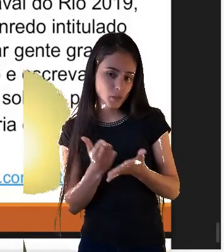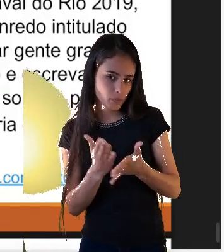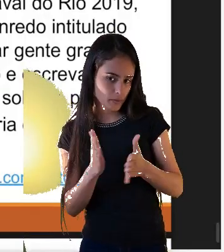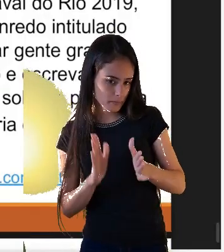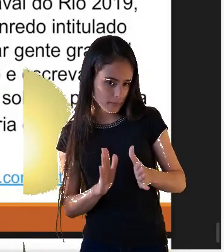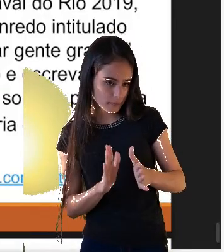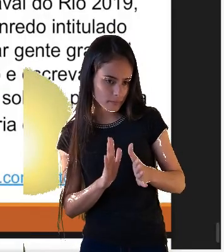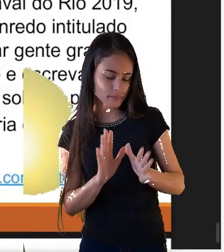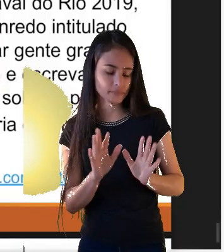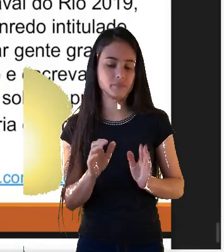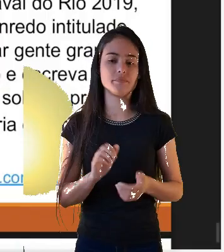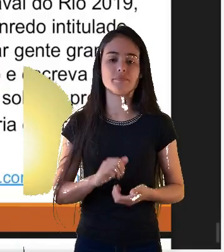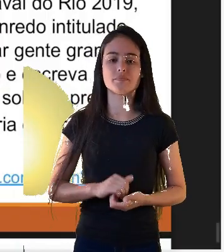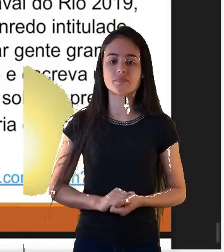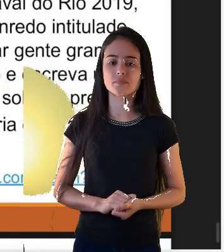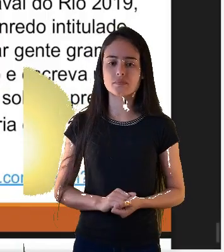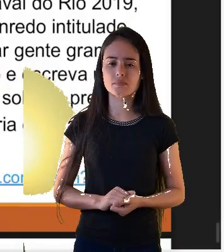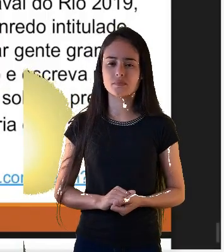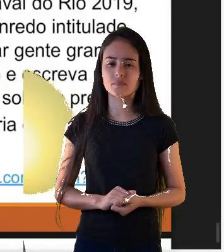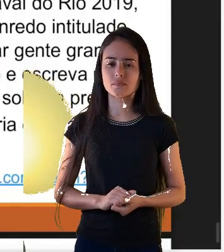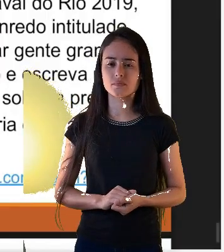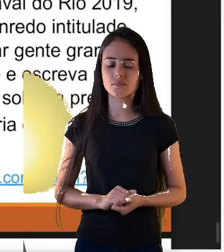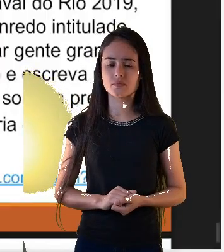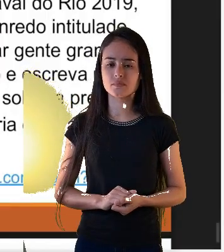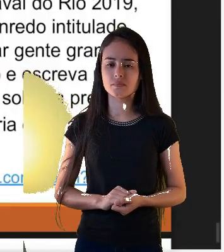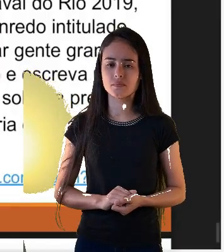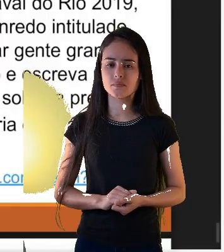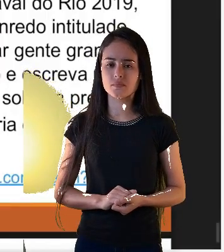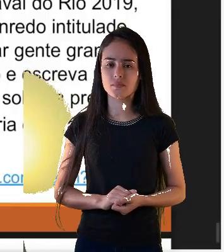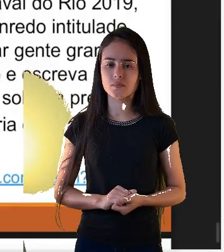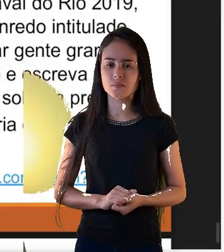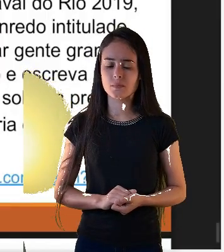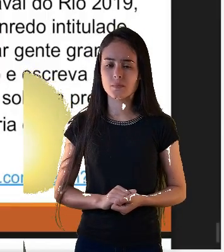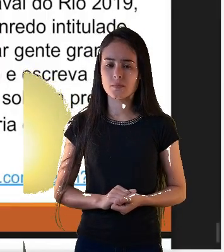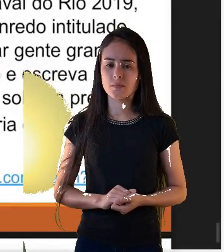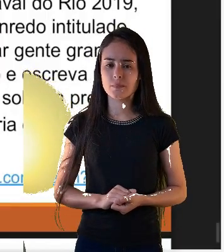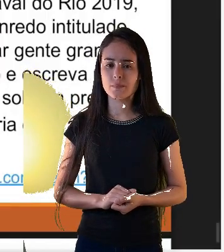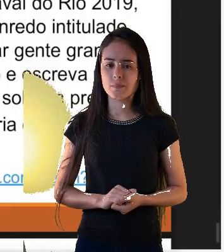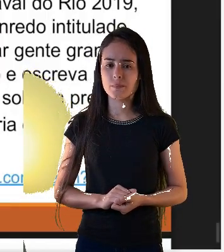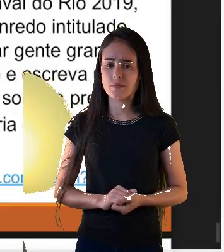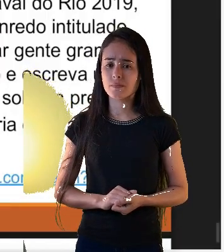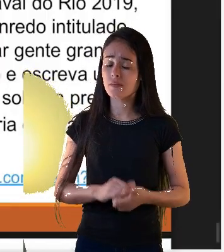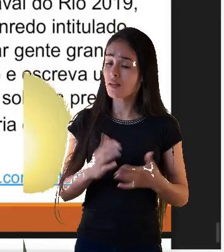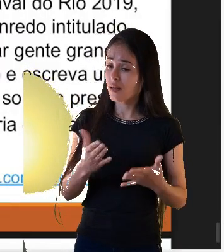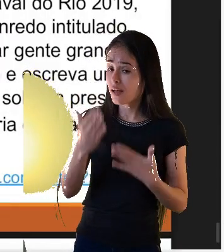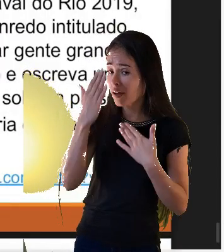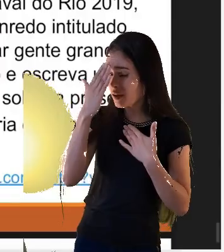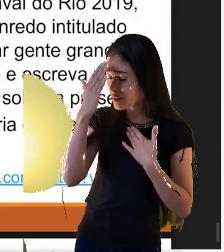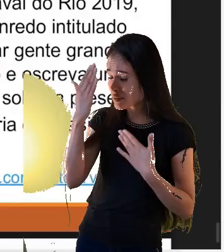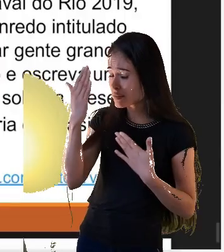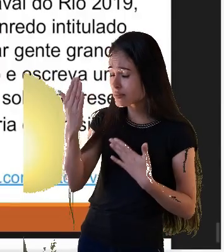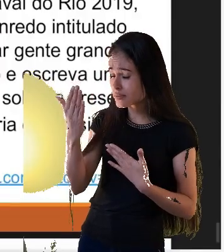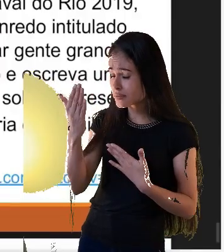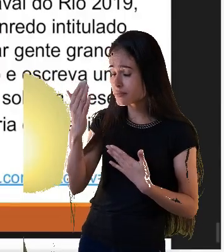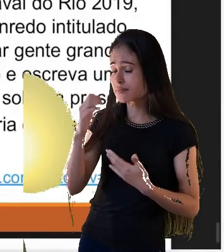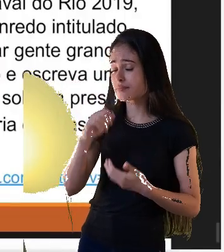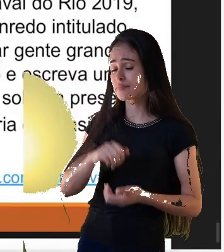Sim, queria agradecer imensamente, Amanda, por mais essa participação na